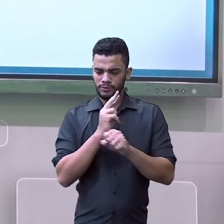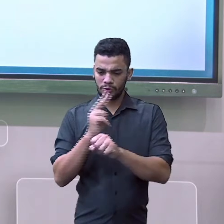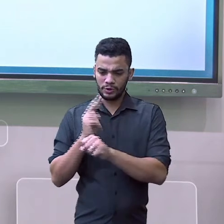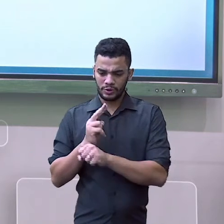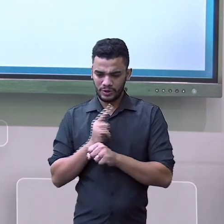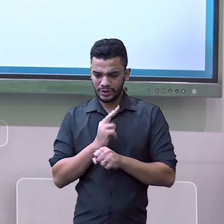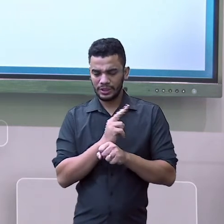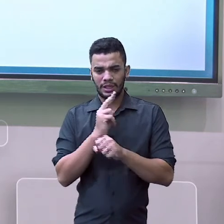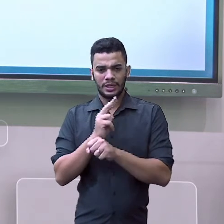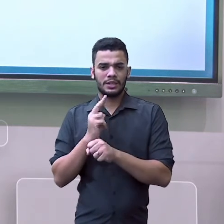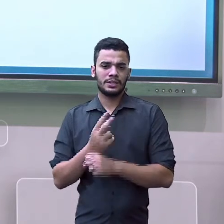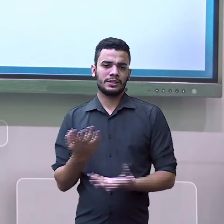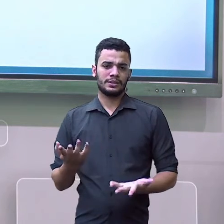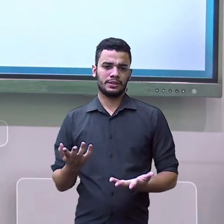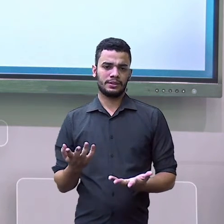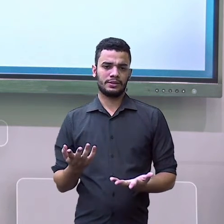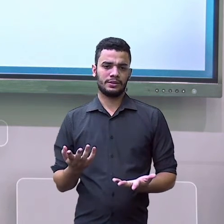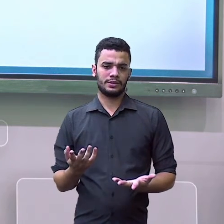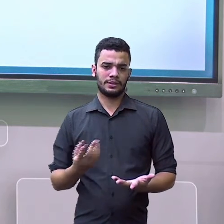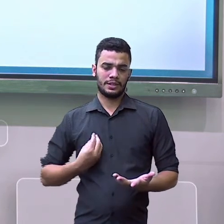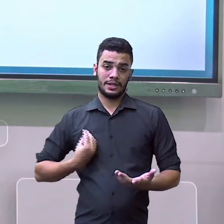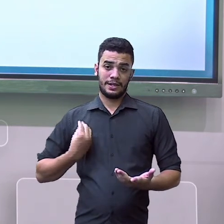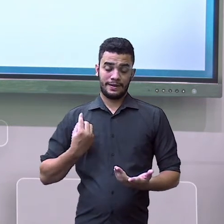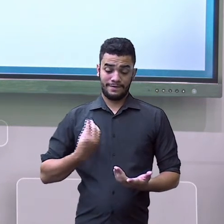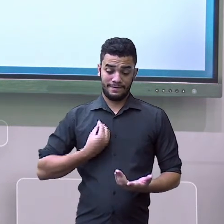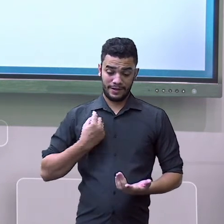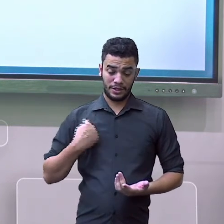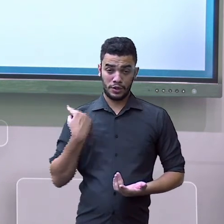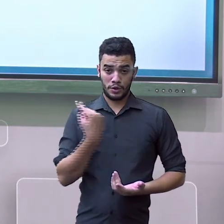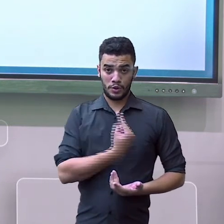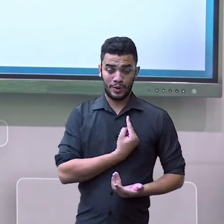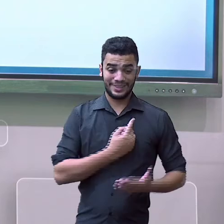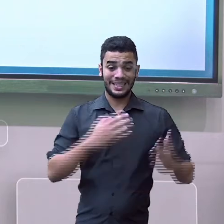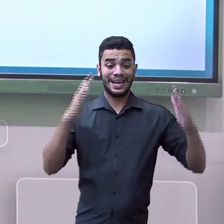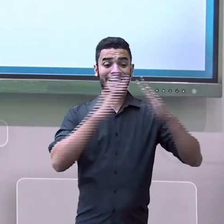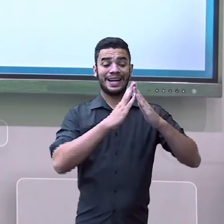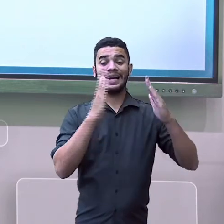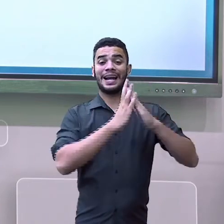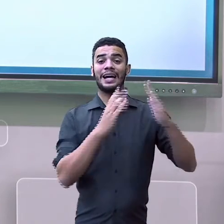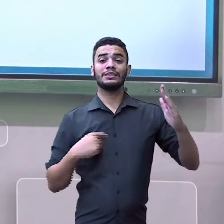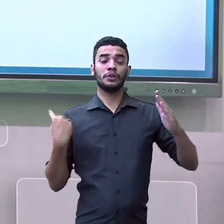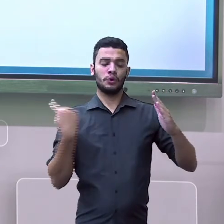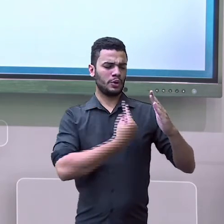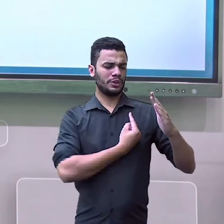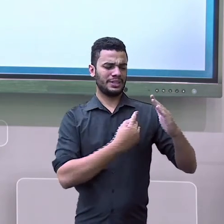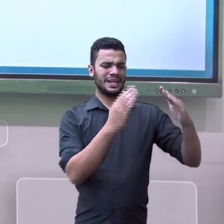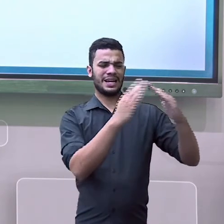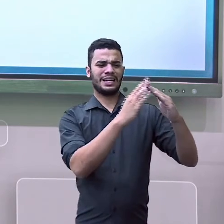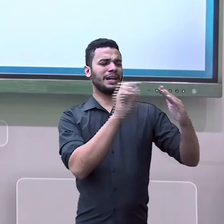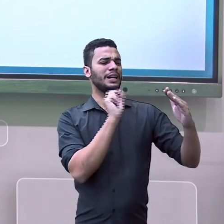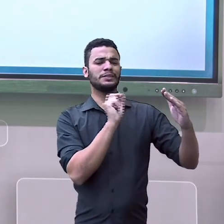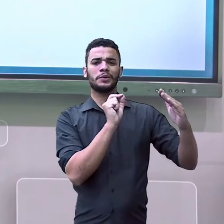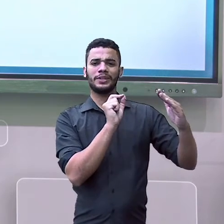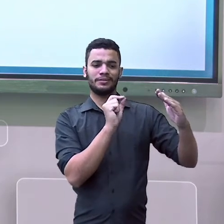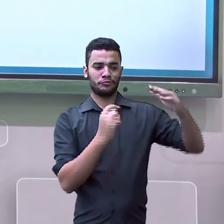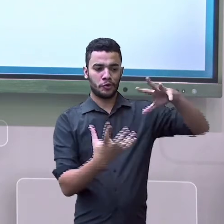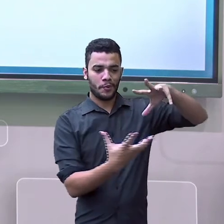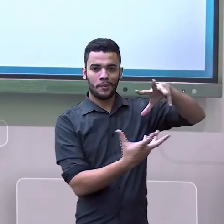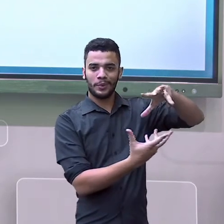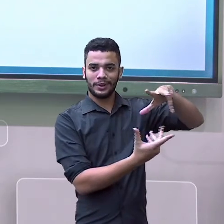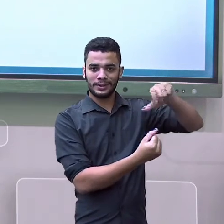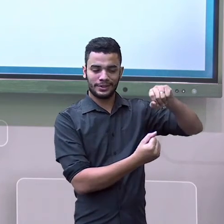do nosso lar, o próprio planeta Terra, que é composto por toda essa vasta